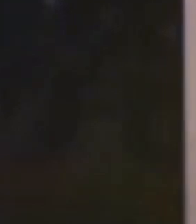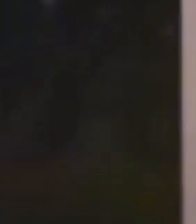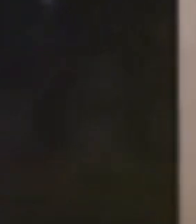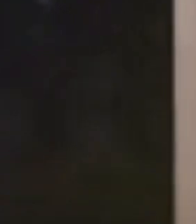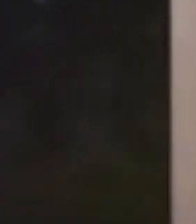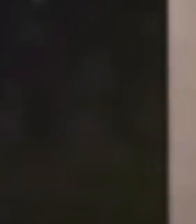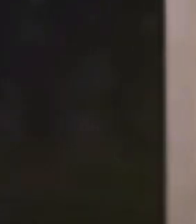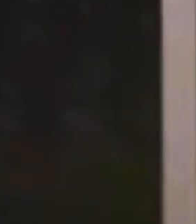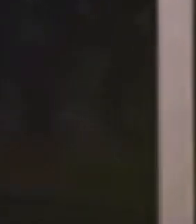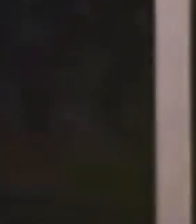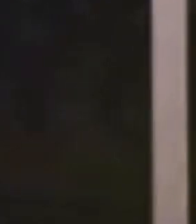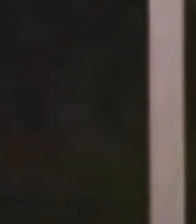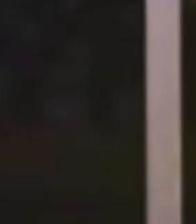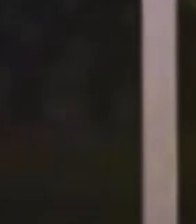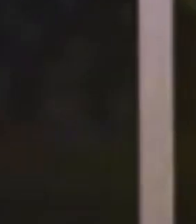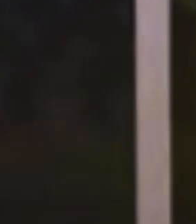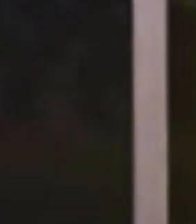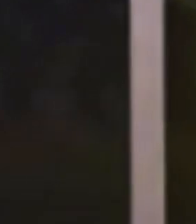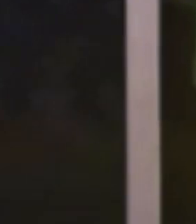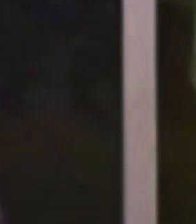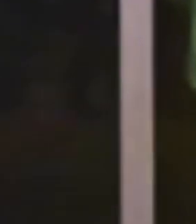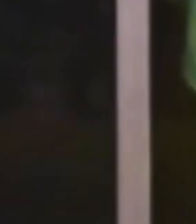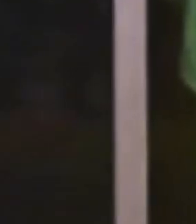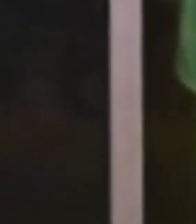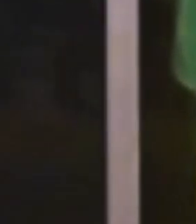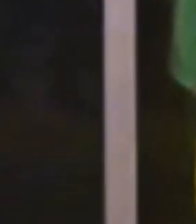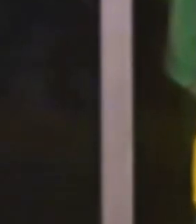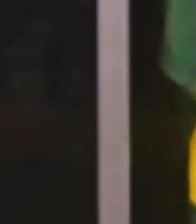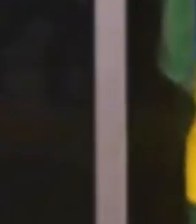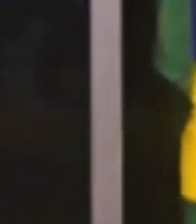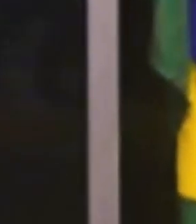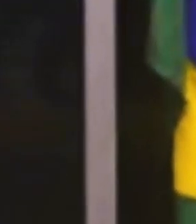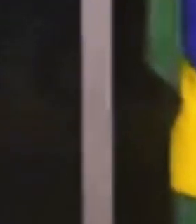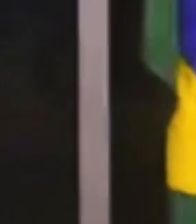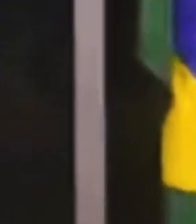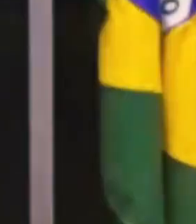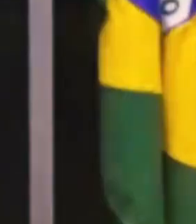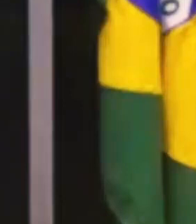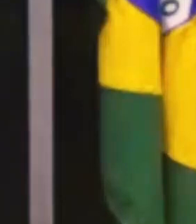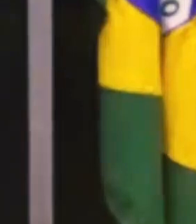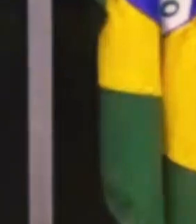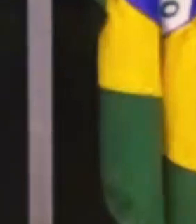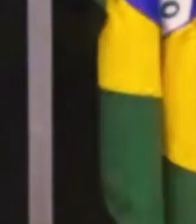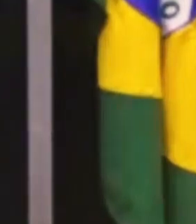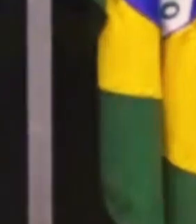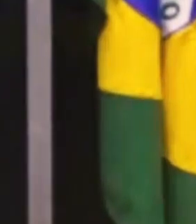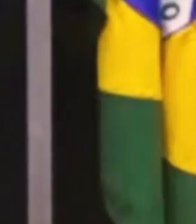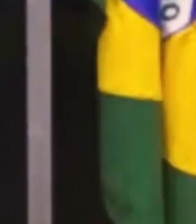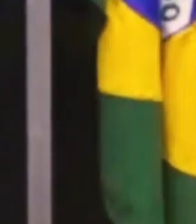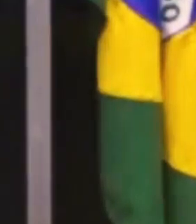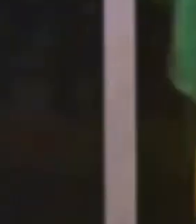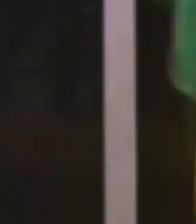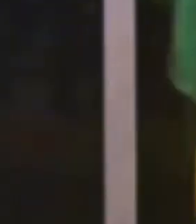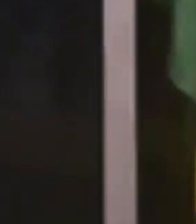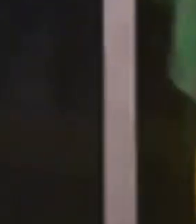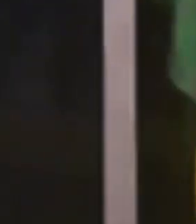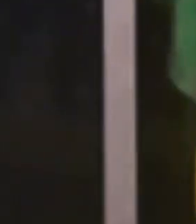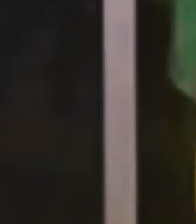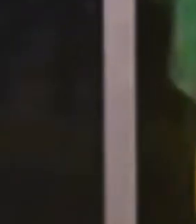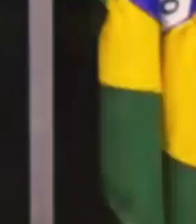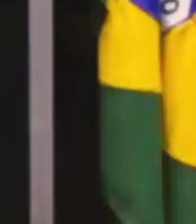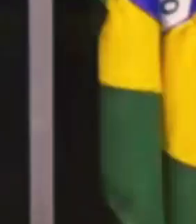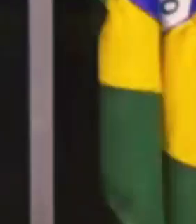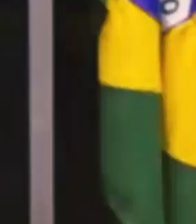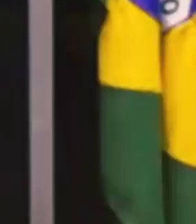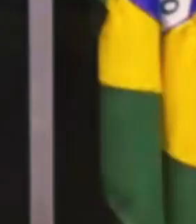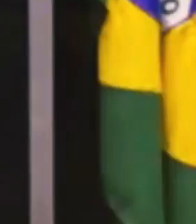que o deputado que sabotou, que boicotou qualquer um desses dois temas ou ambos, tenha a decência de dizer para o seu